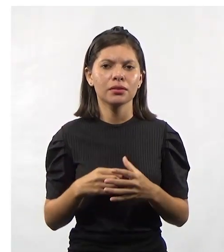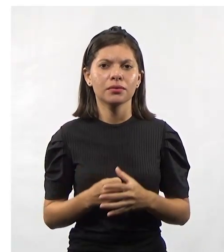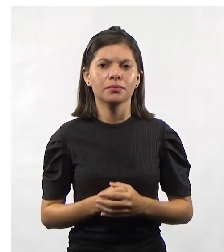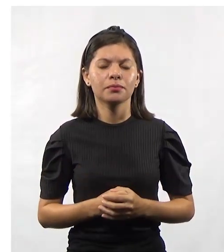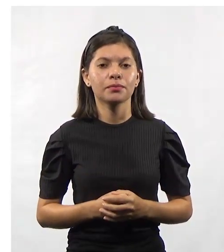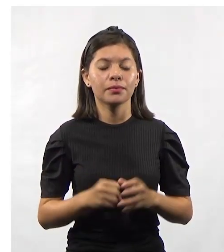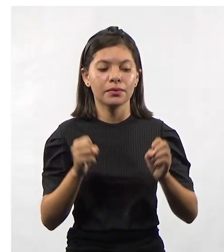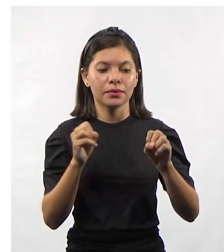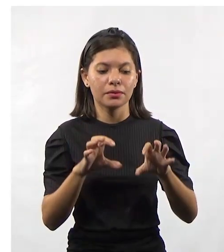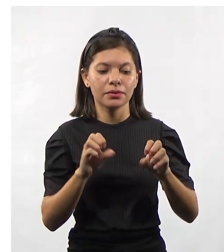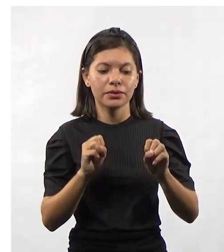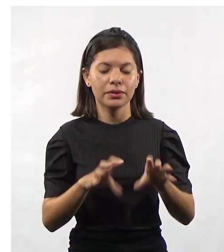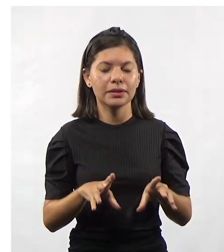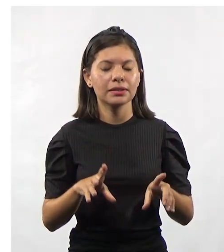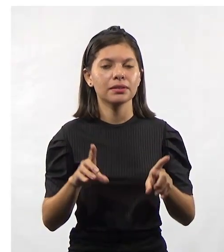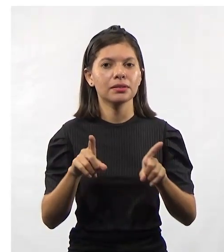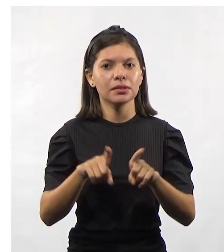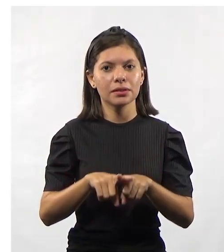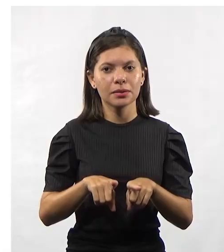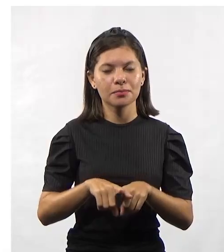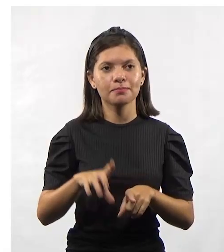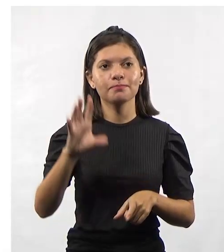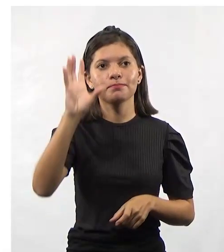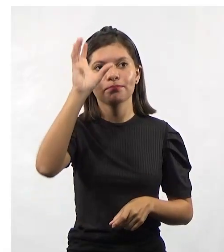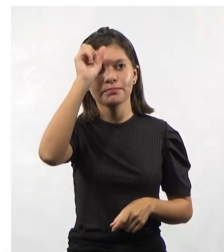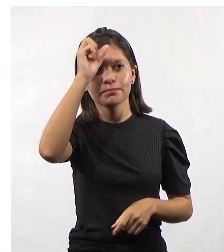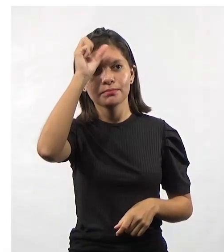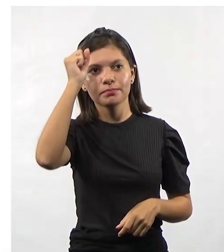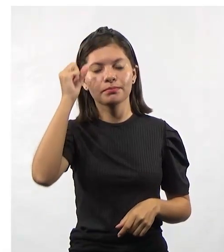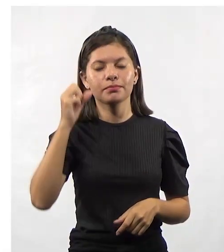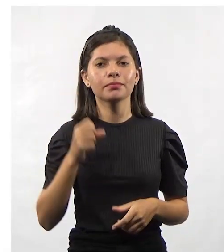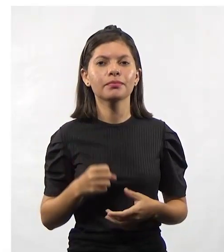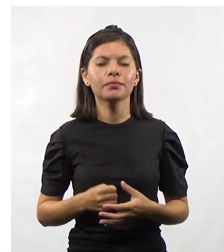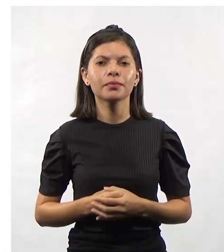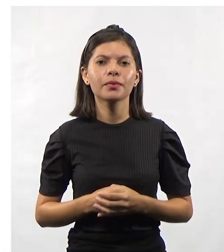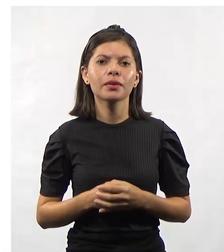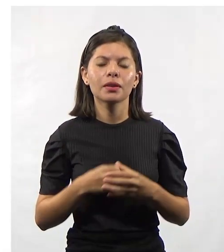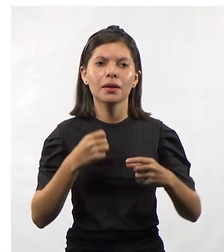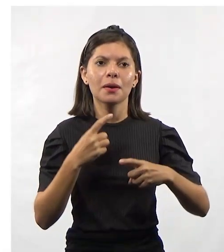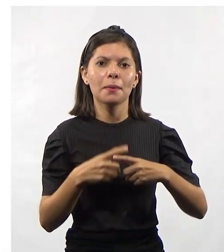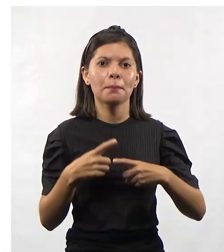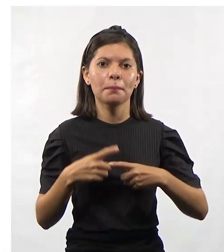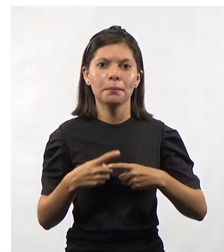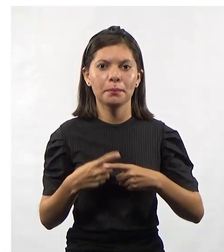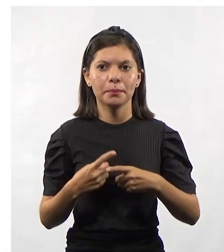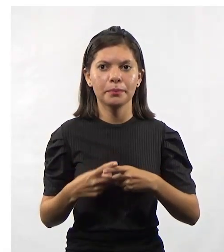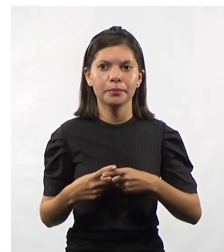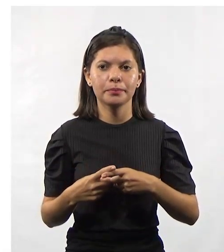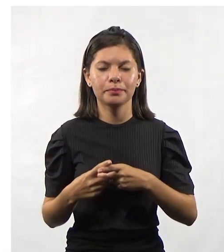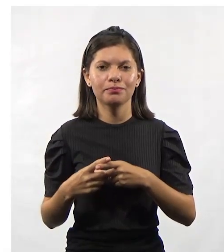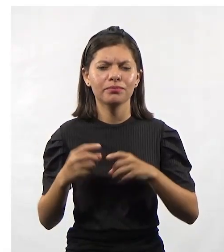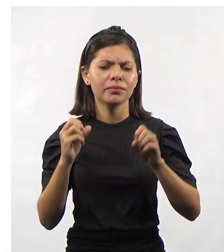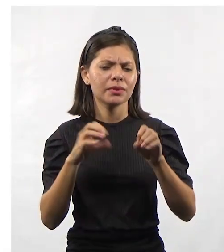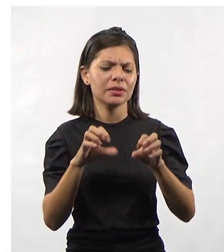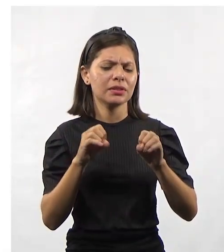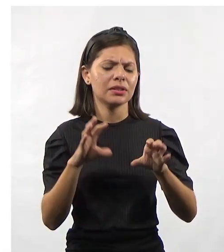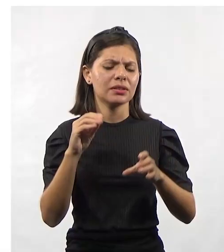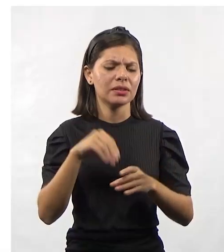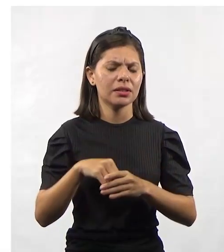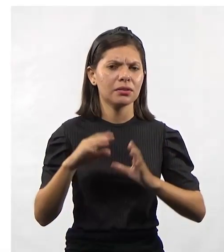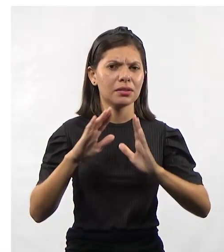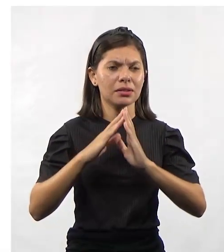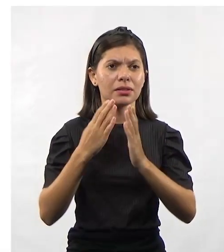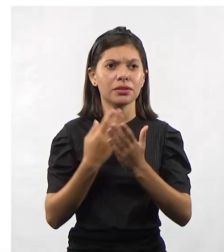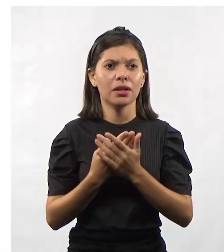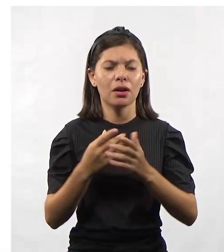de forma a gerar situações significativas de ensino-aprendizagem. Porque muitas vezes o que a gente